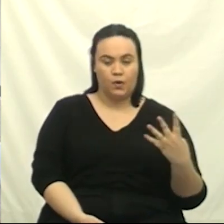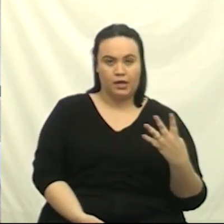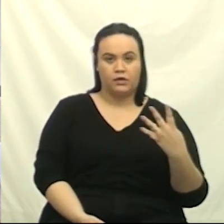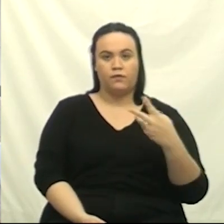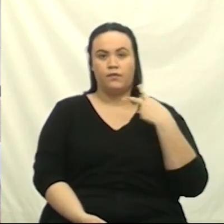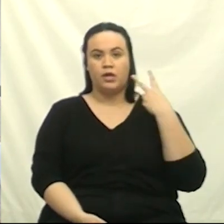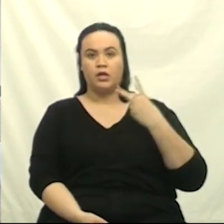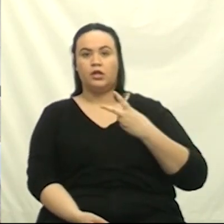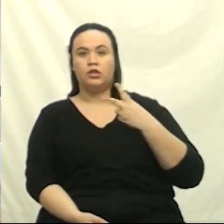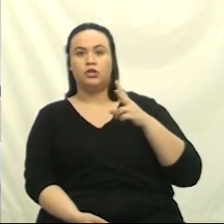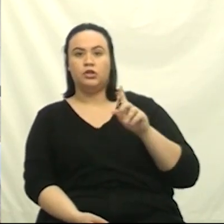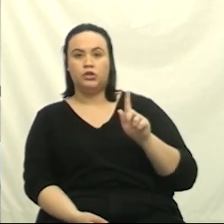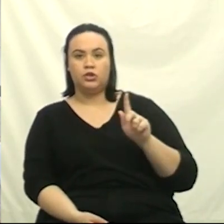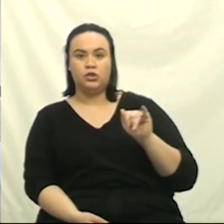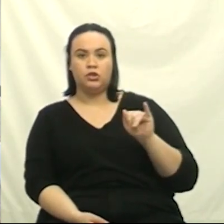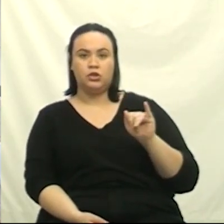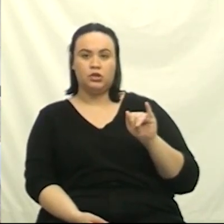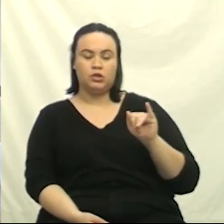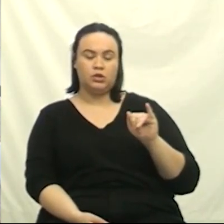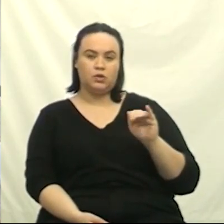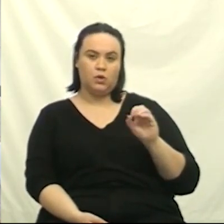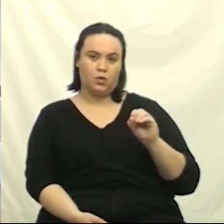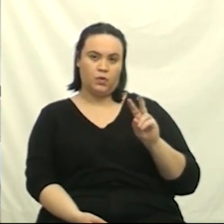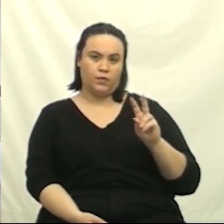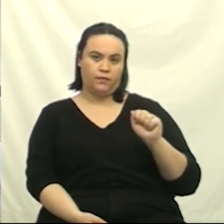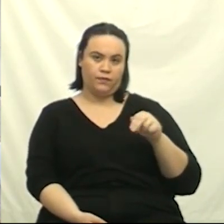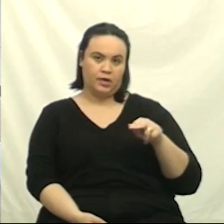vereadora Giovanna Benedetti Zanetti